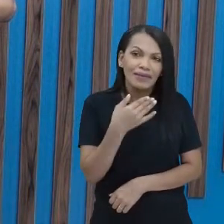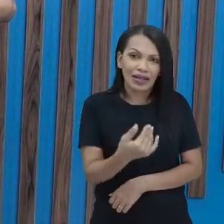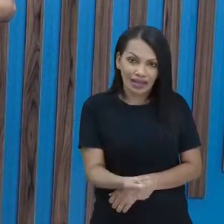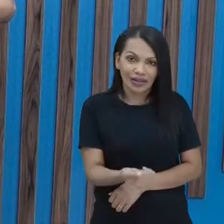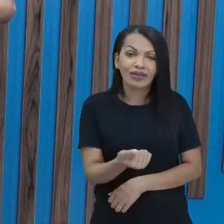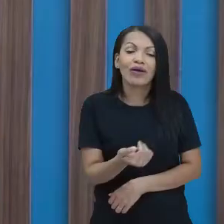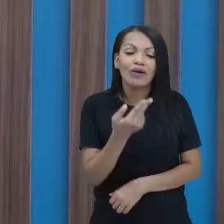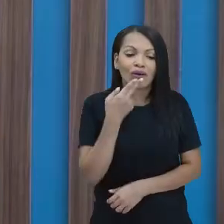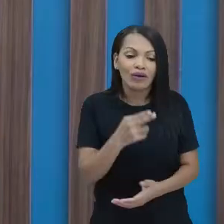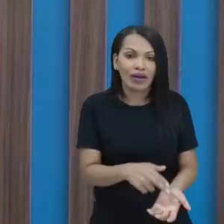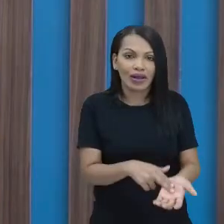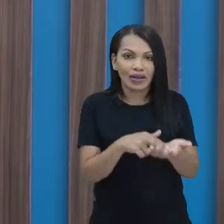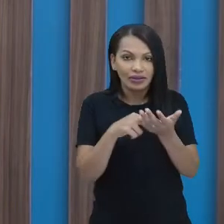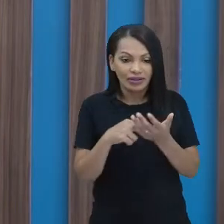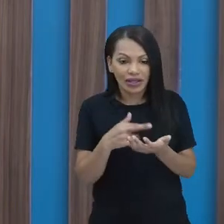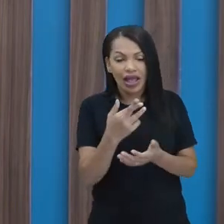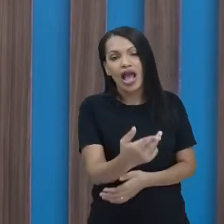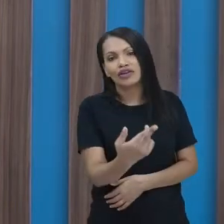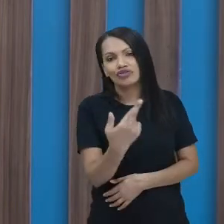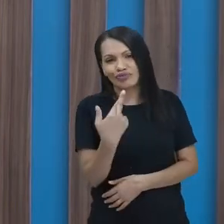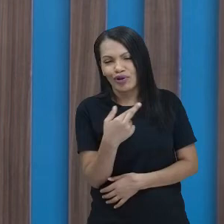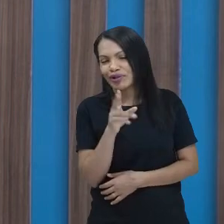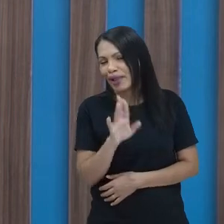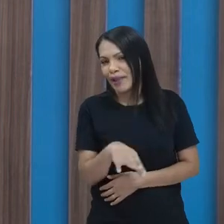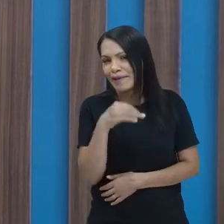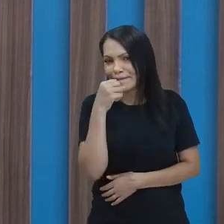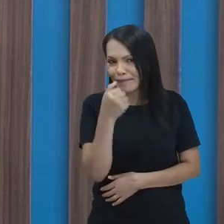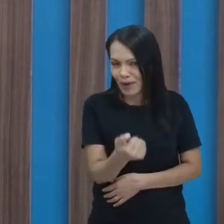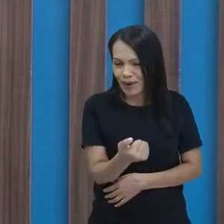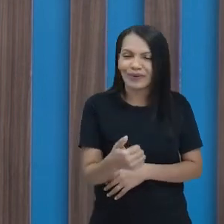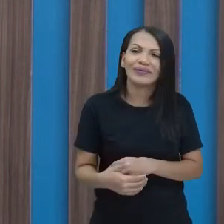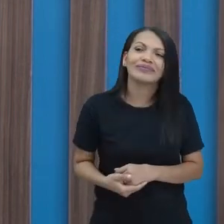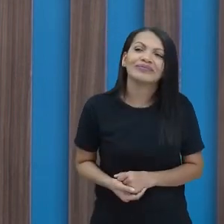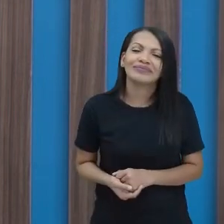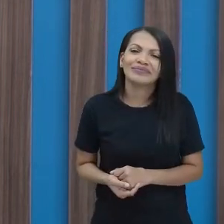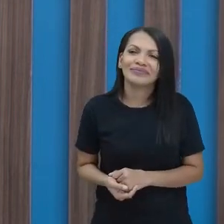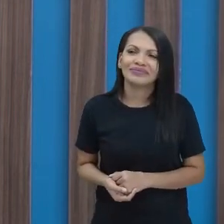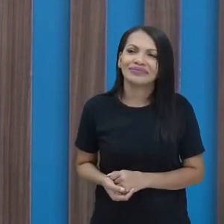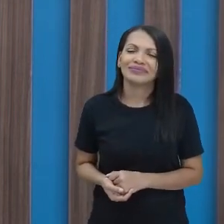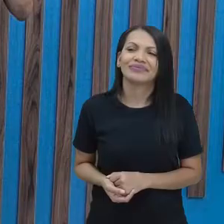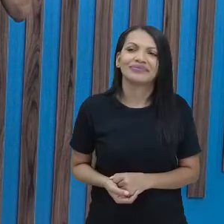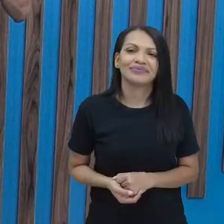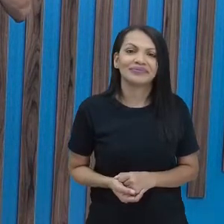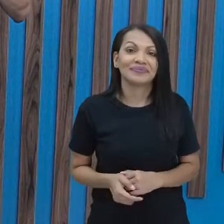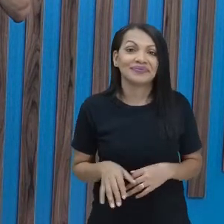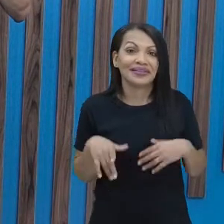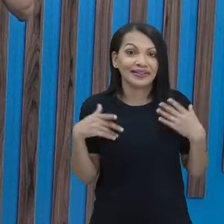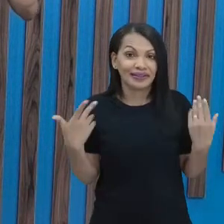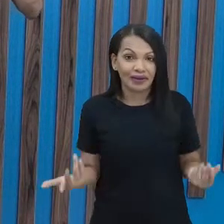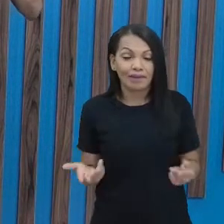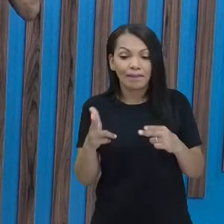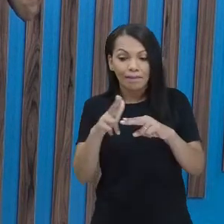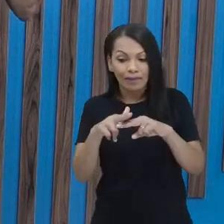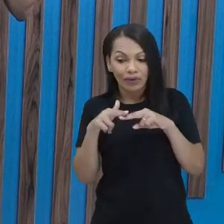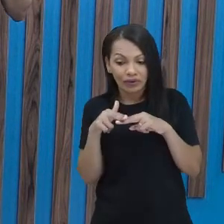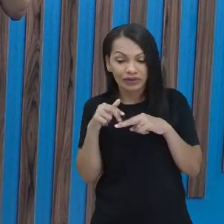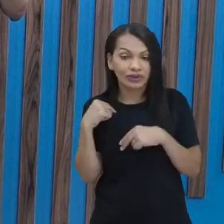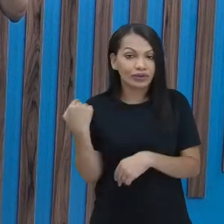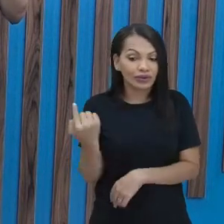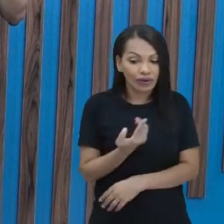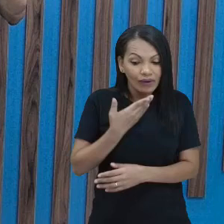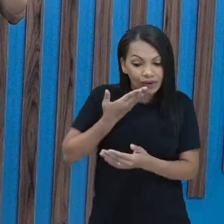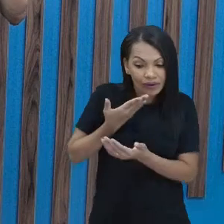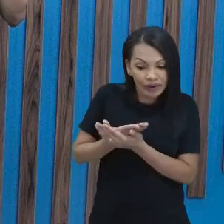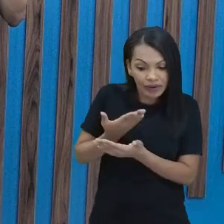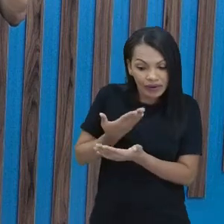ainda receber a resposta. É, muito bom mesmo. Então, por isso que a gente está estudando